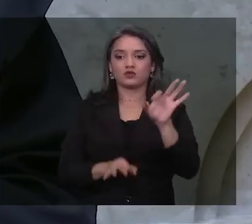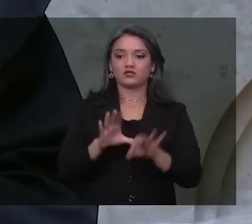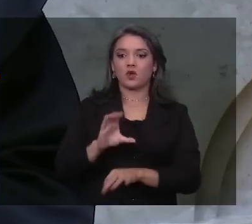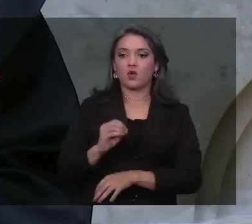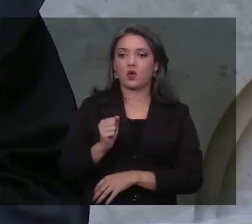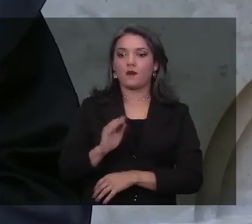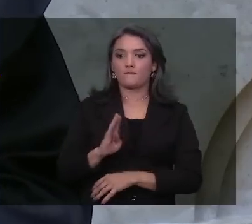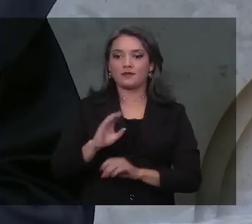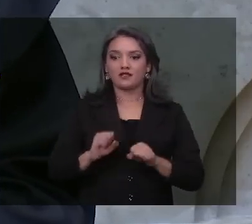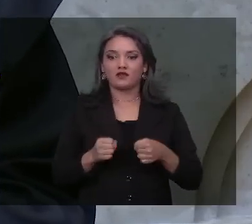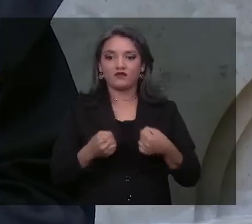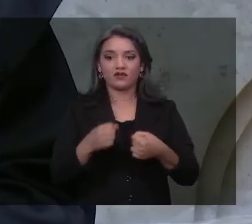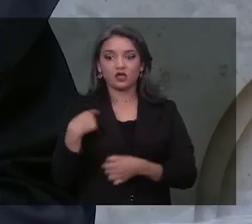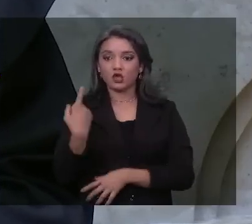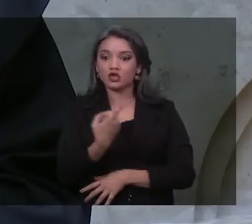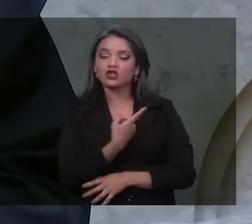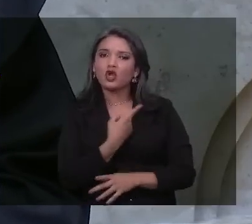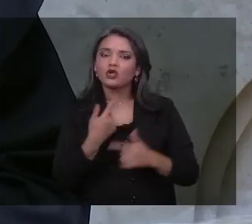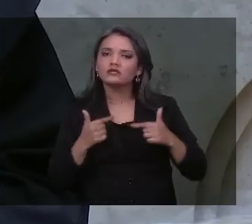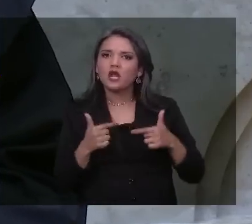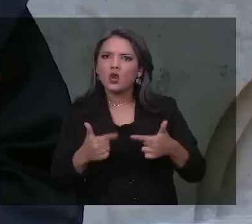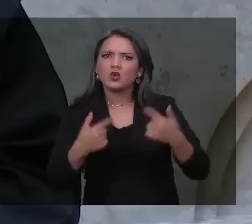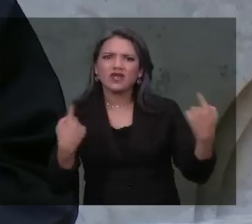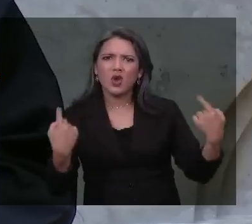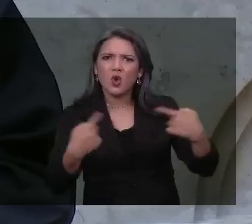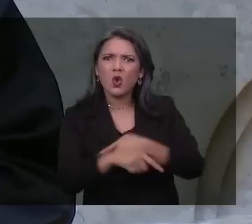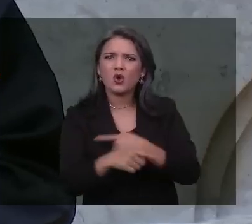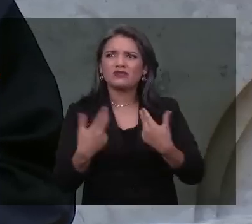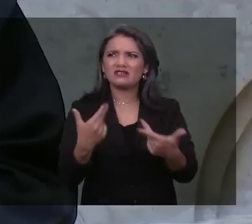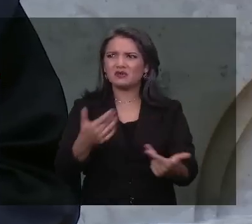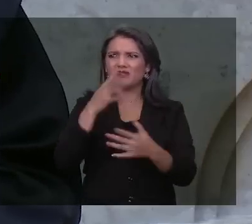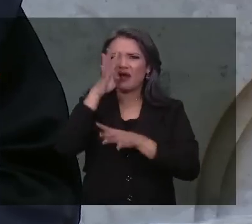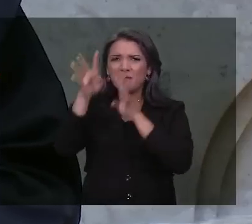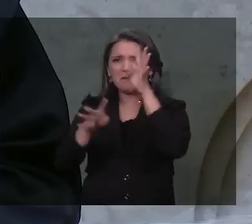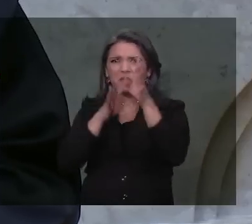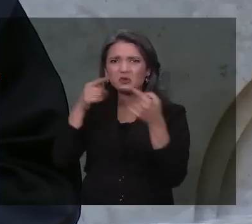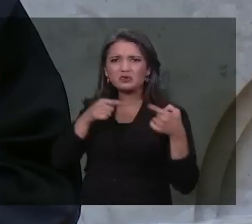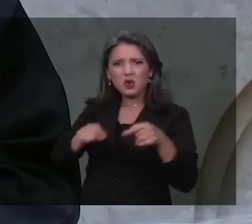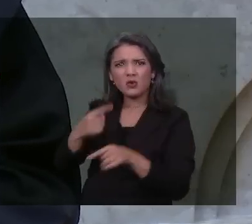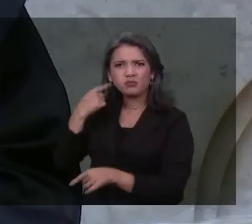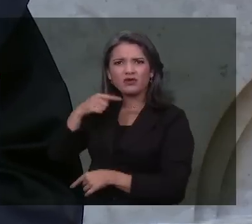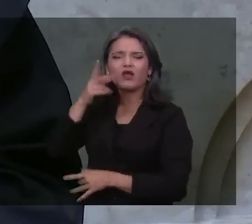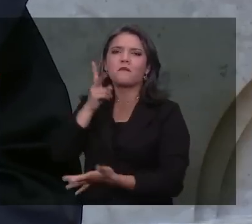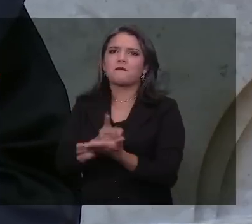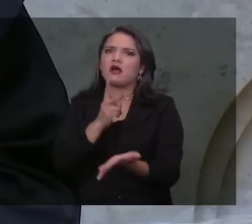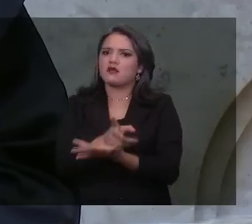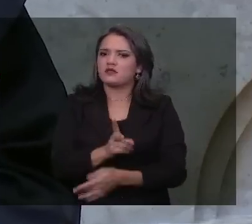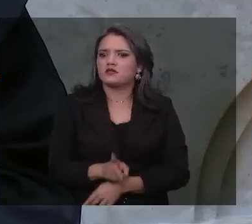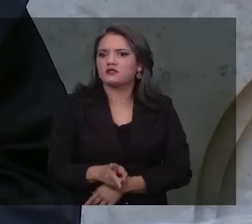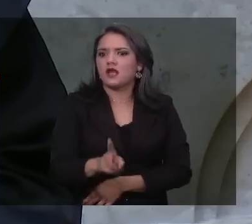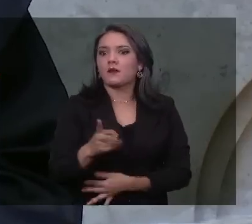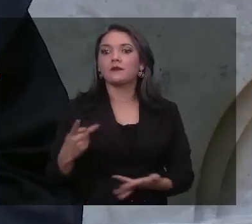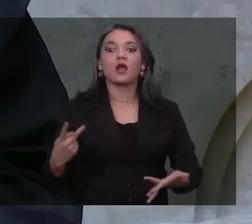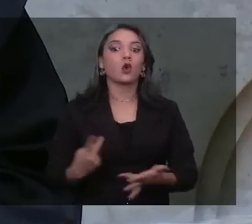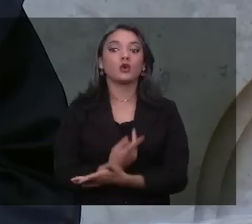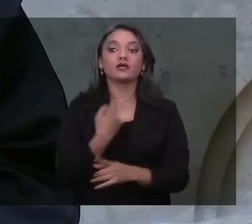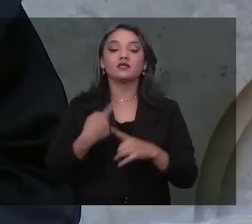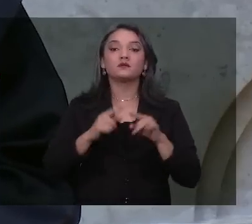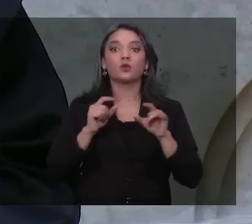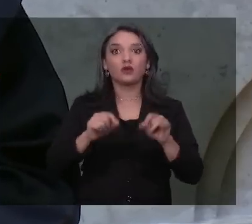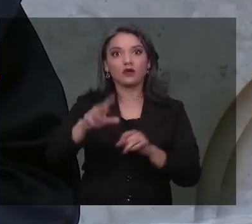Nossa luta contra os abusos cometidos contra advogados é permanente. Isso ocorre porque, no cotidiano do